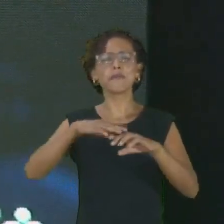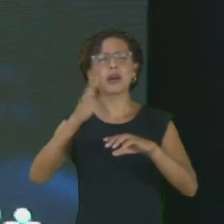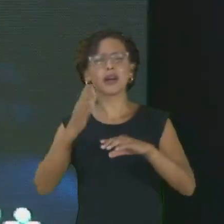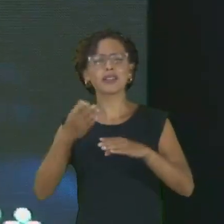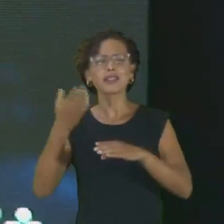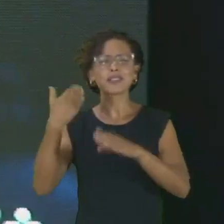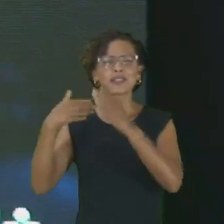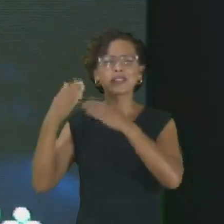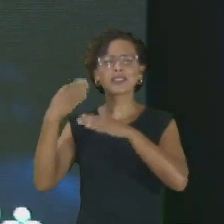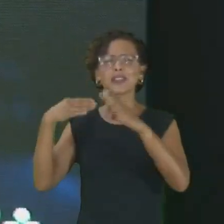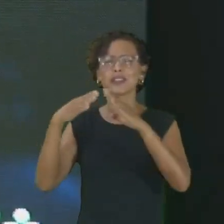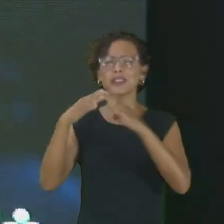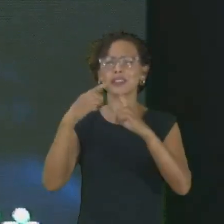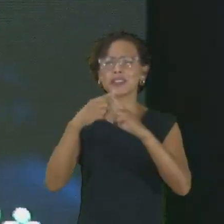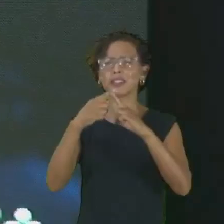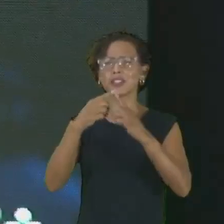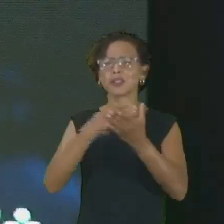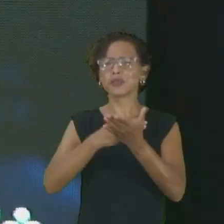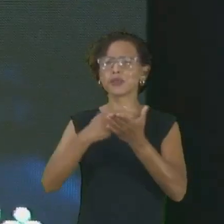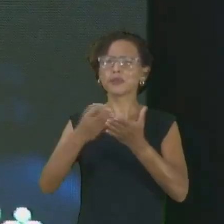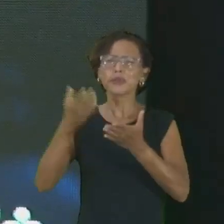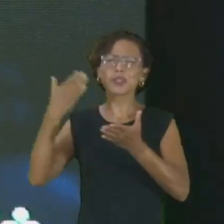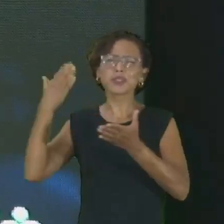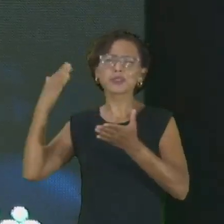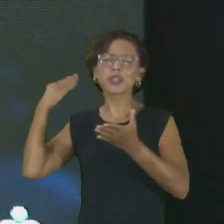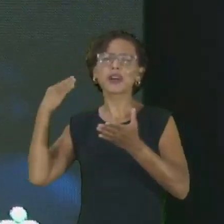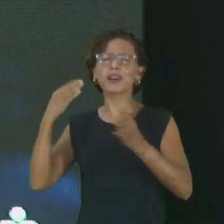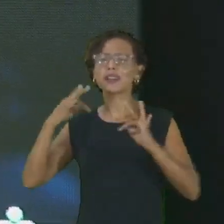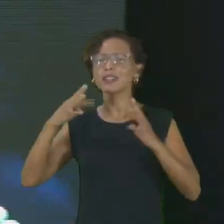eles se reuniam, Jesus disse,